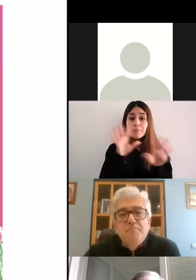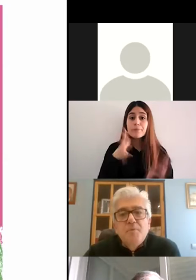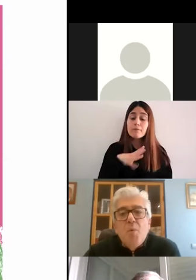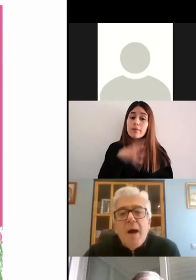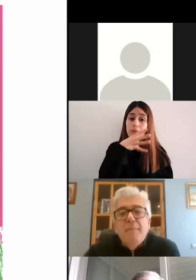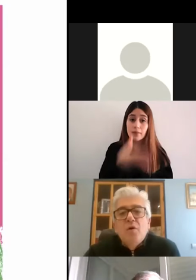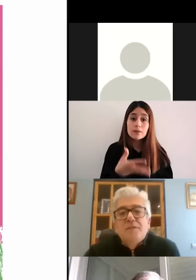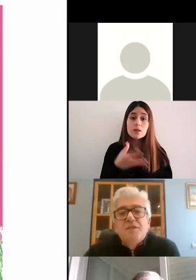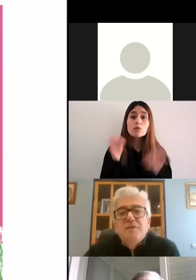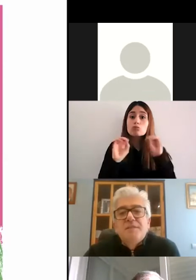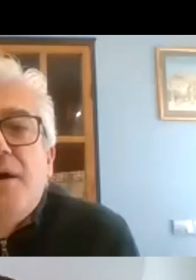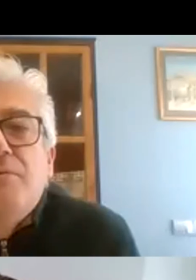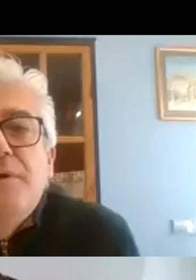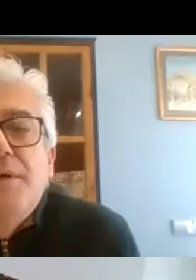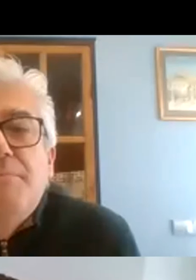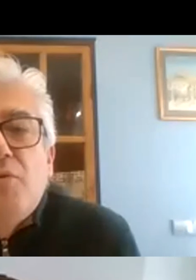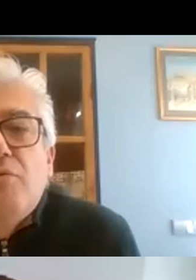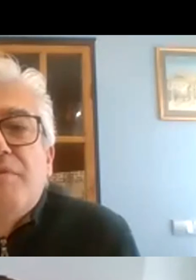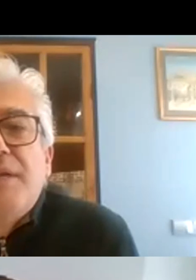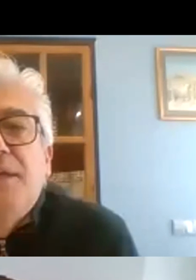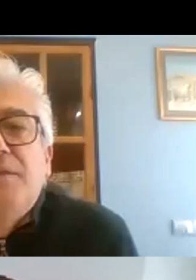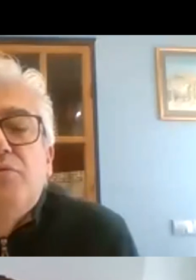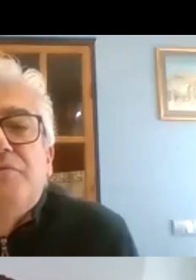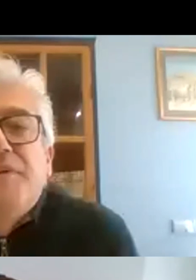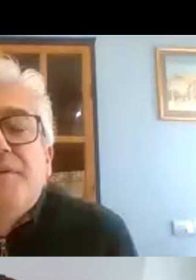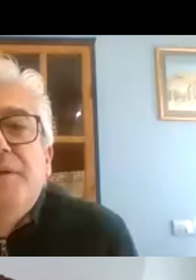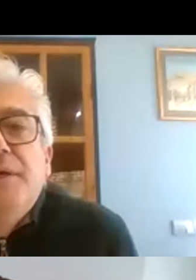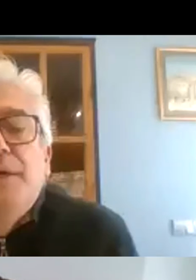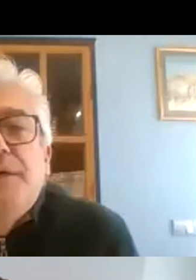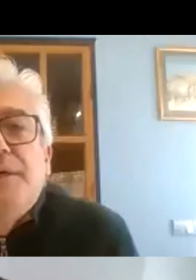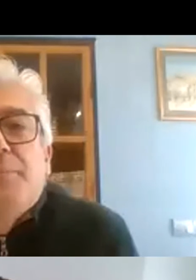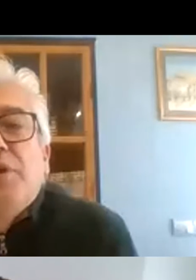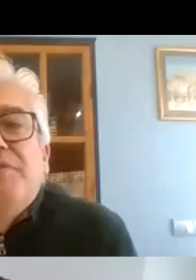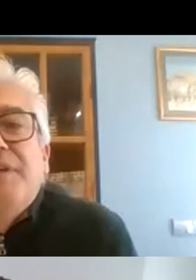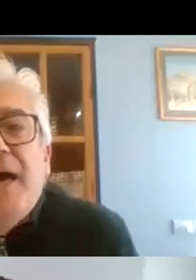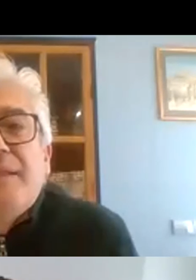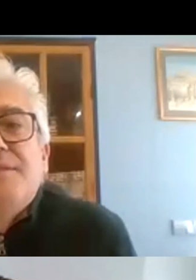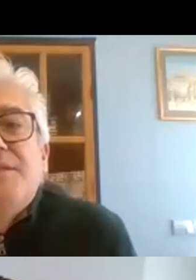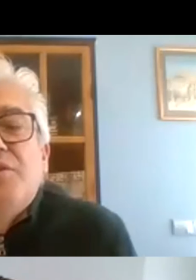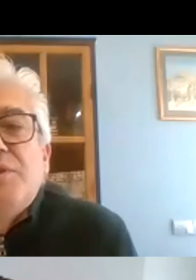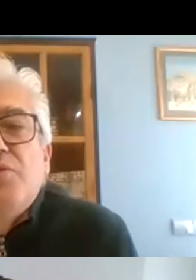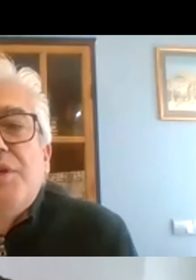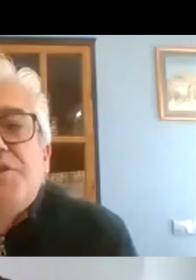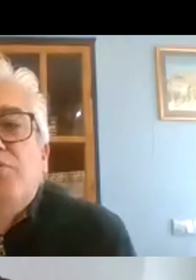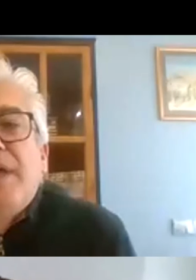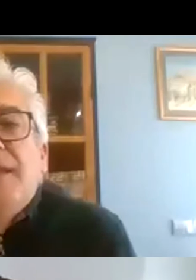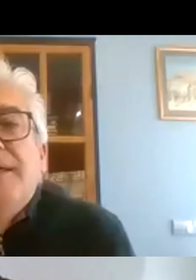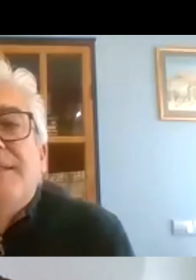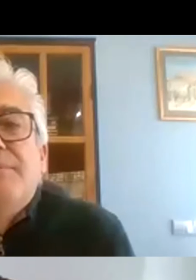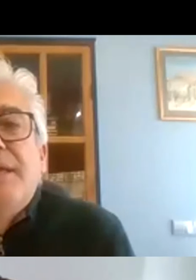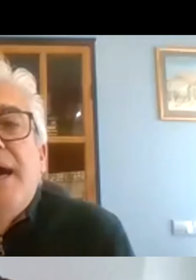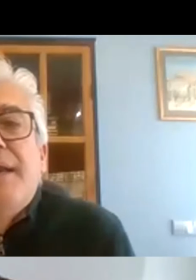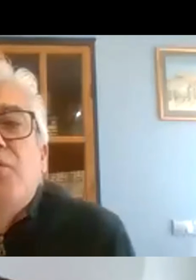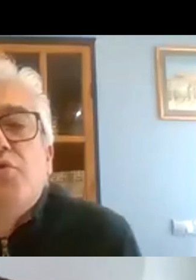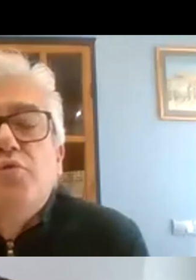que não há maior satisfação para um governante do que ver a proatividade das instituições que tutela